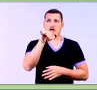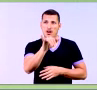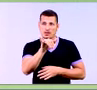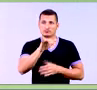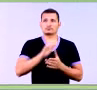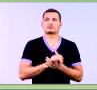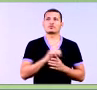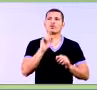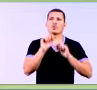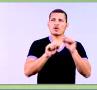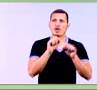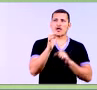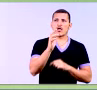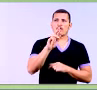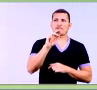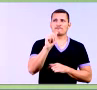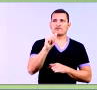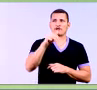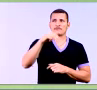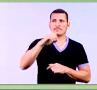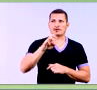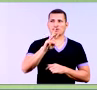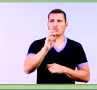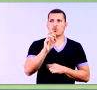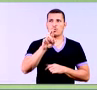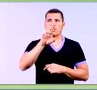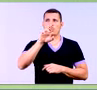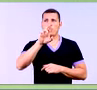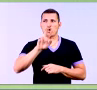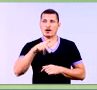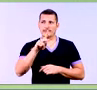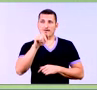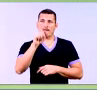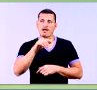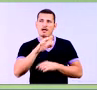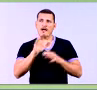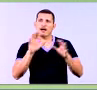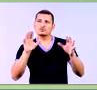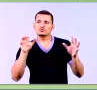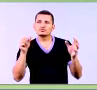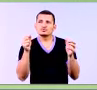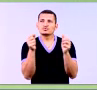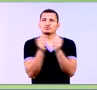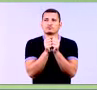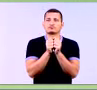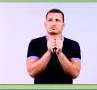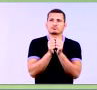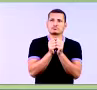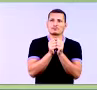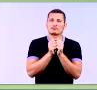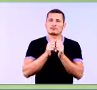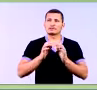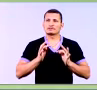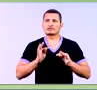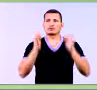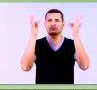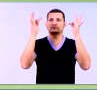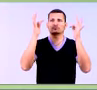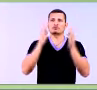é nada mais que uma junção de muitas tecnologias de lógica,